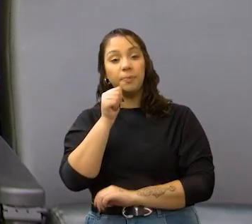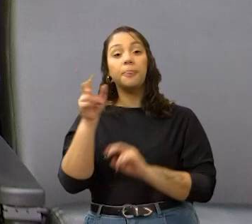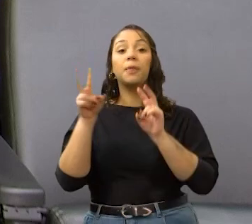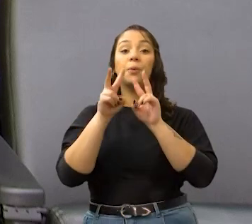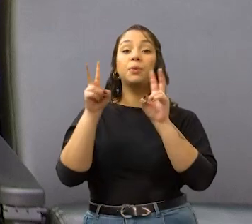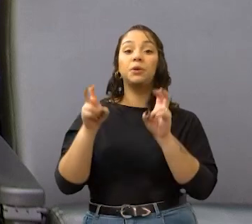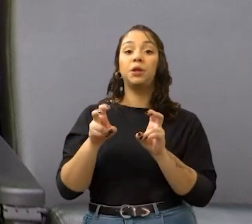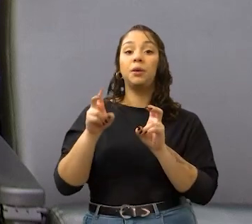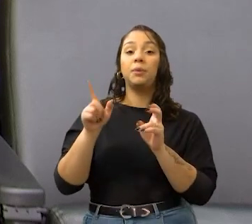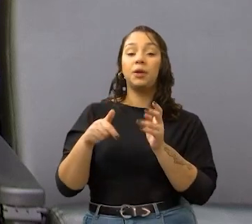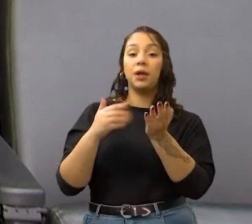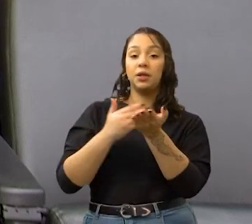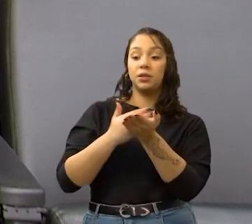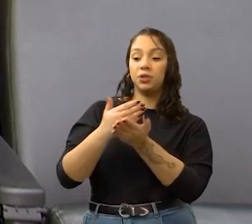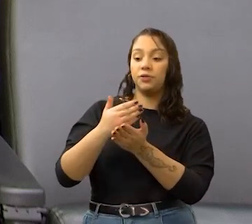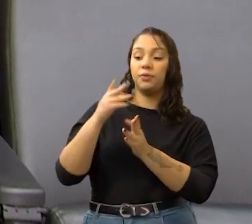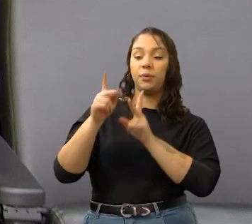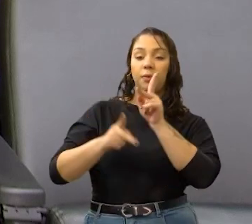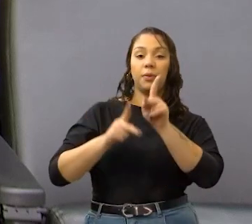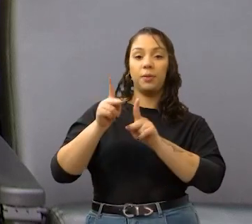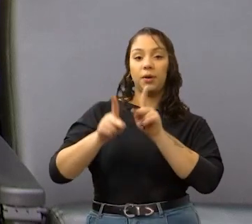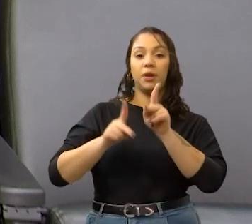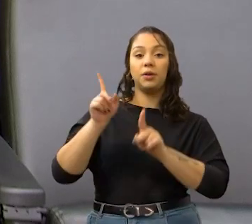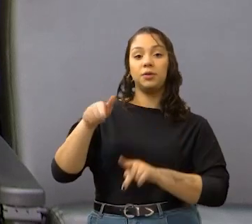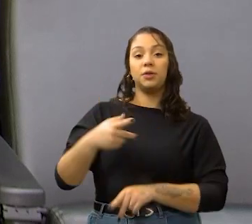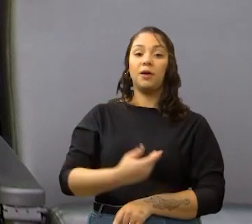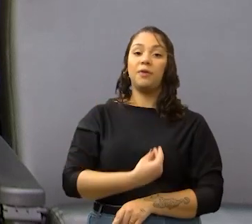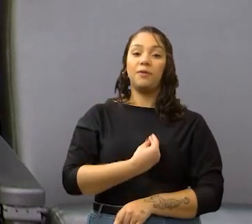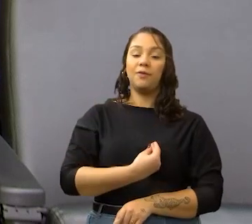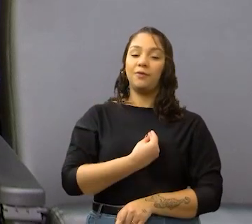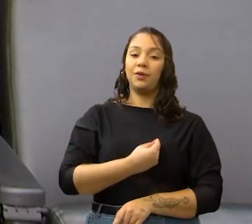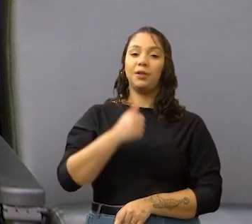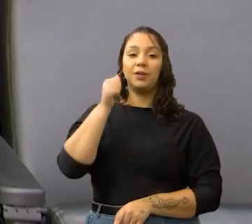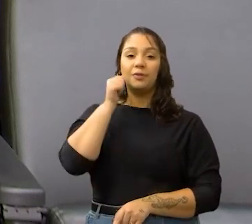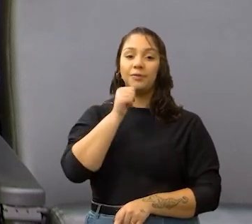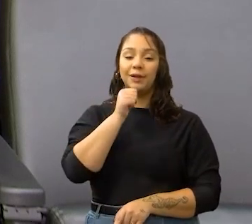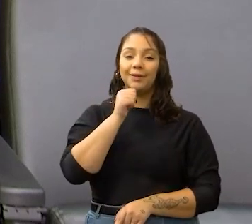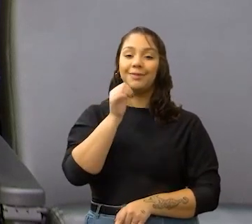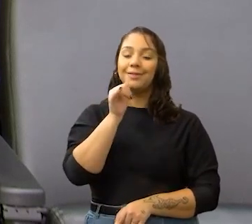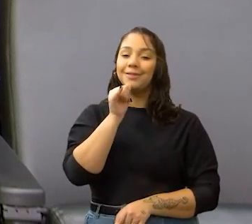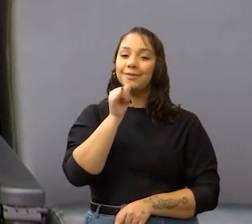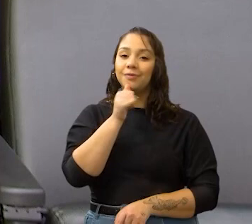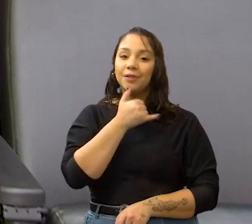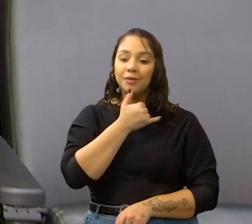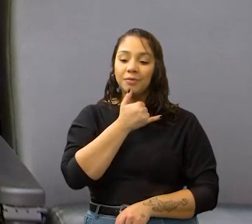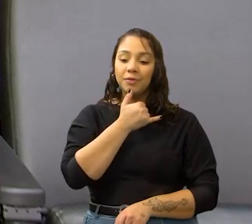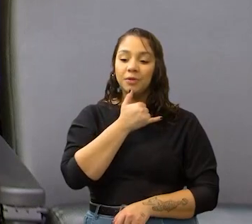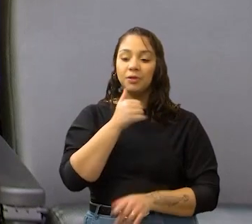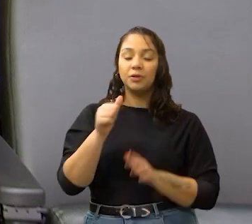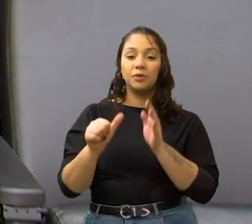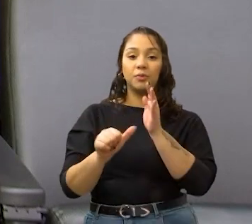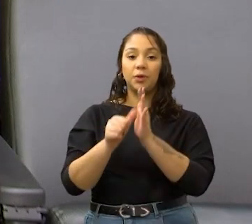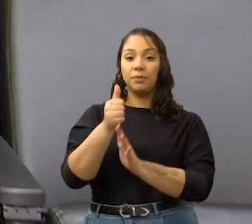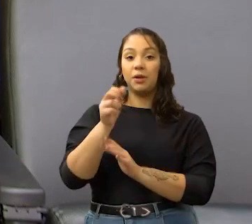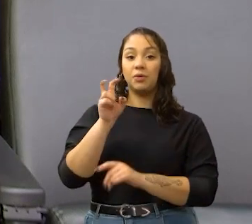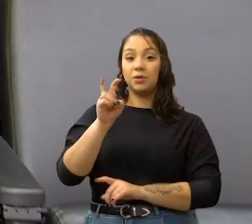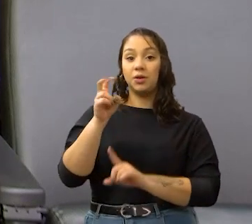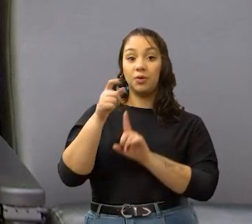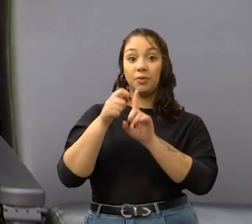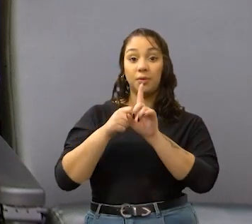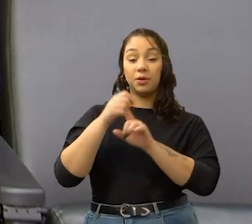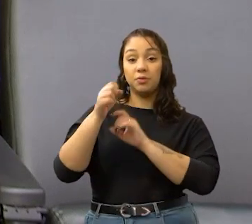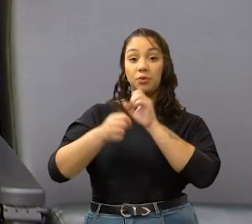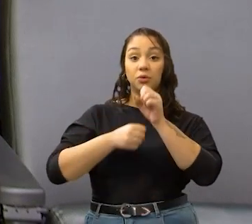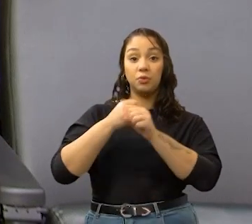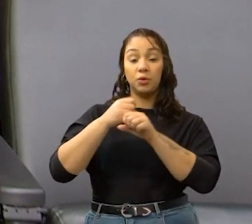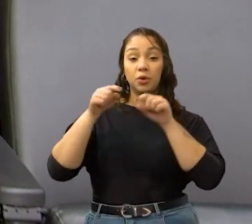da Mulher, com o tema Iniciativas Populares pela Vida das Mulheres. Infelizmente, nos primeiros 5